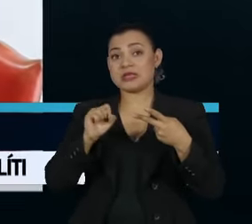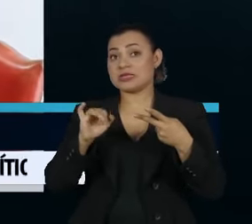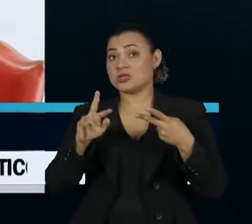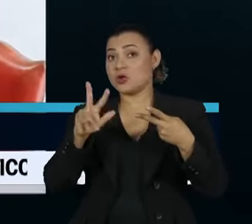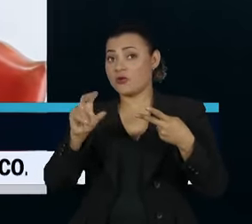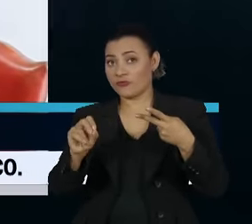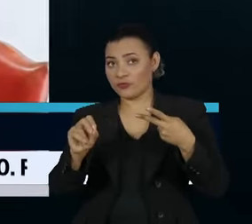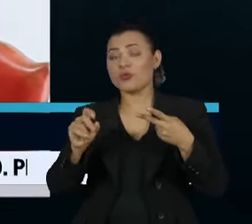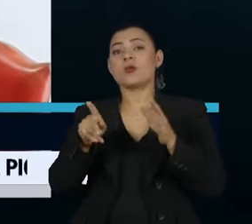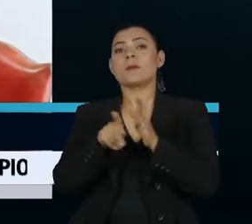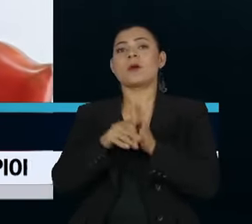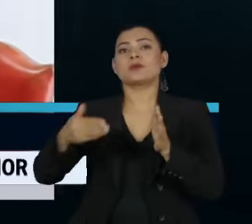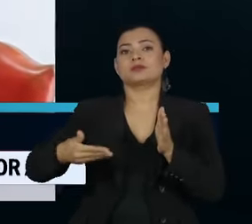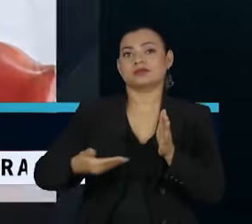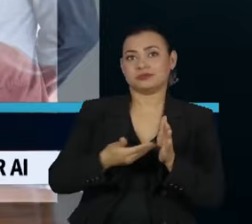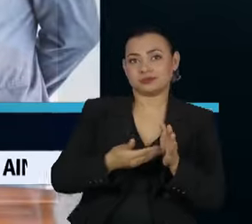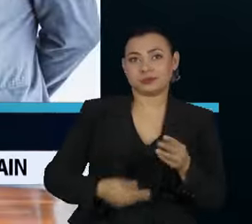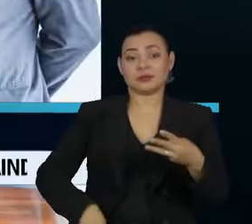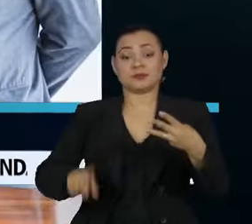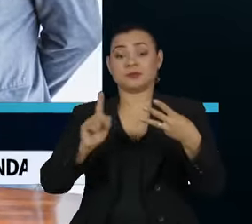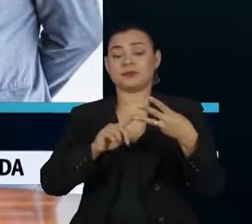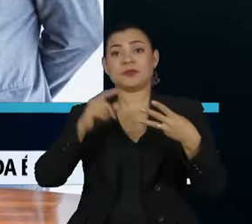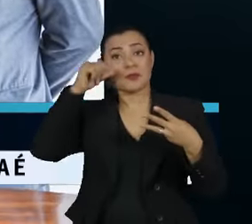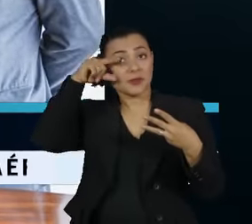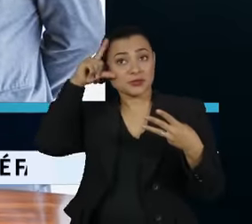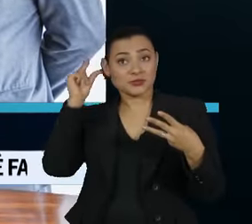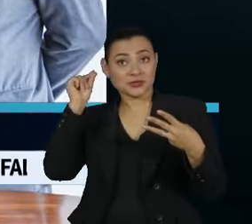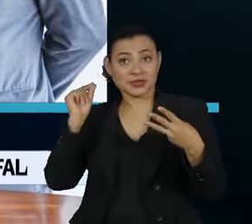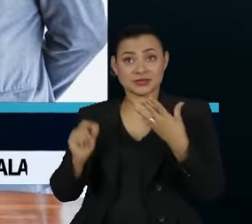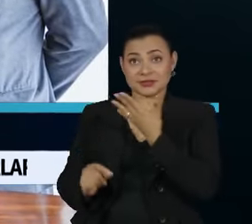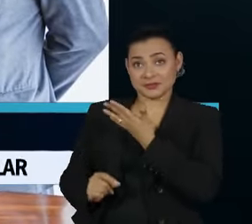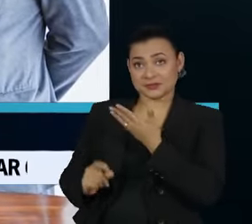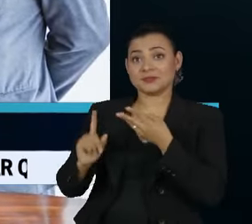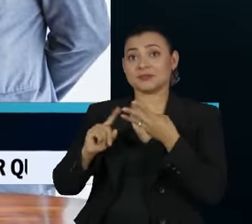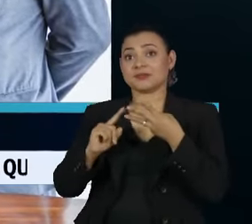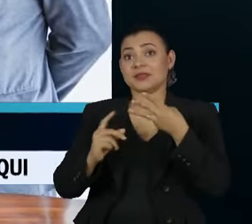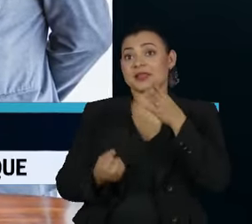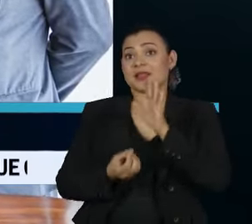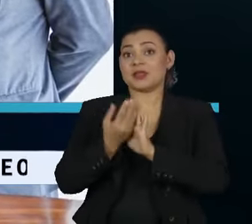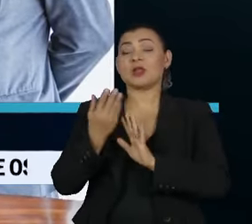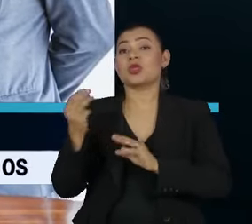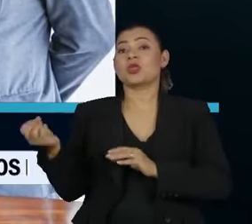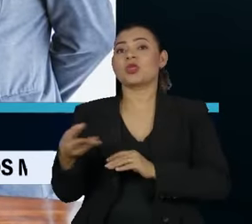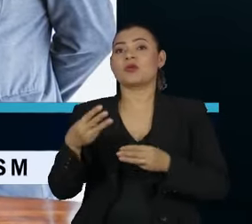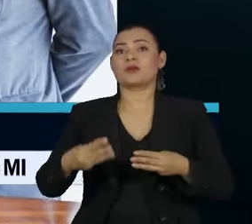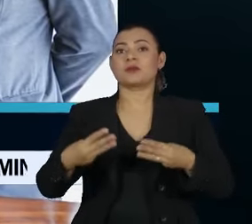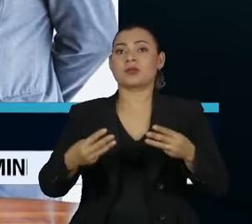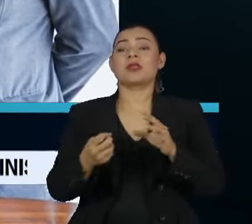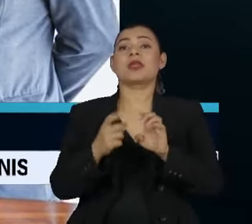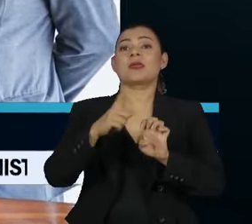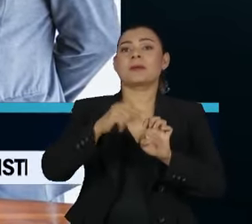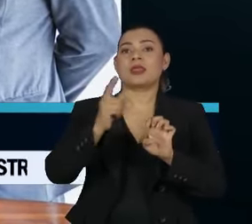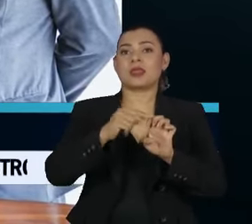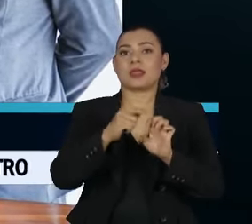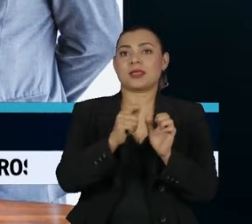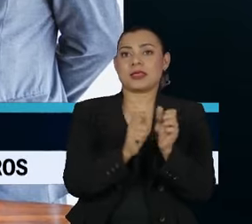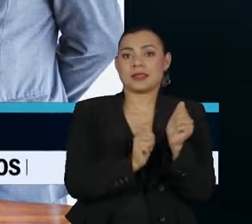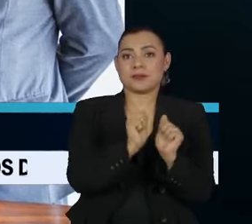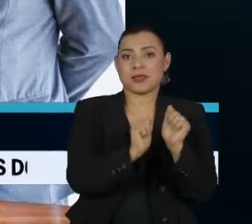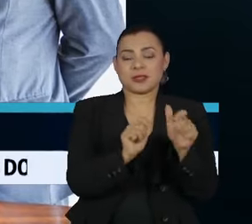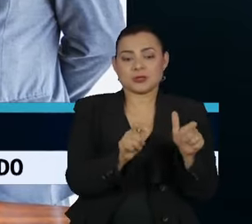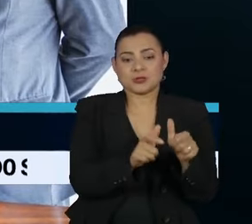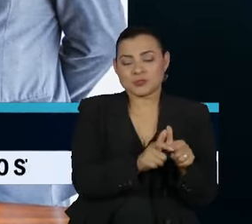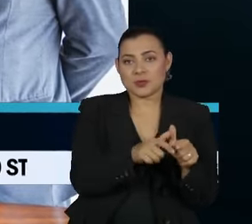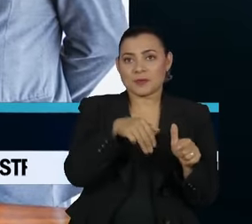Costa Filho, de Portos e Aeroportos, e Márcio França, do recém-criado Ministério do Empreendedorismo, Microempresa e